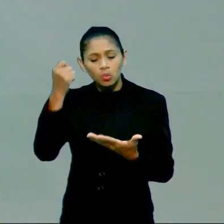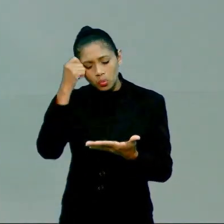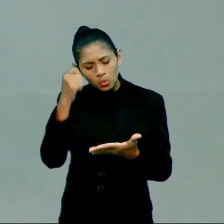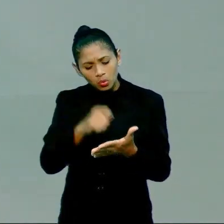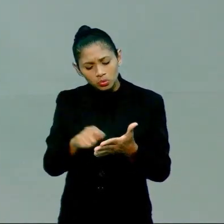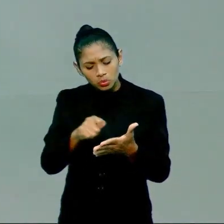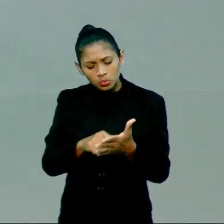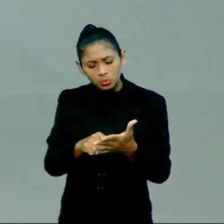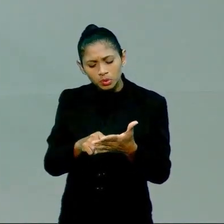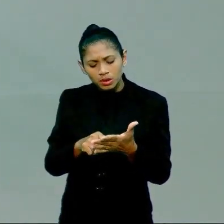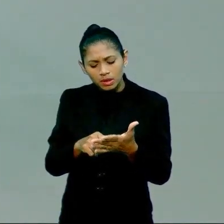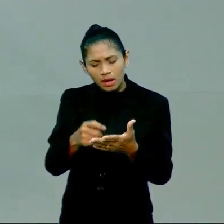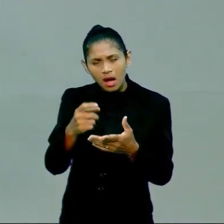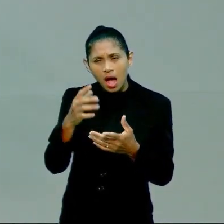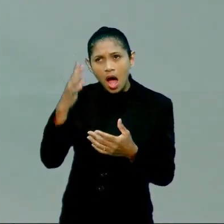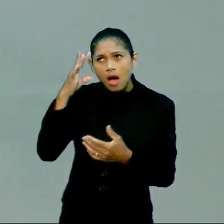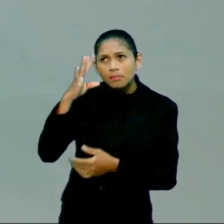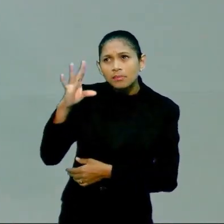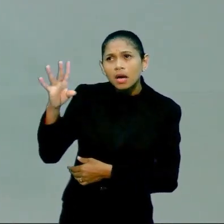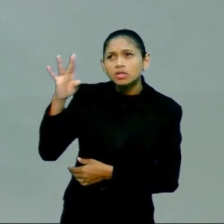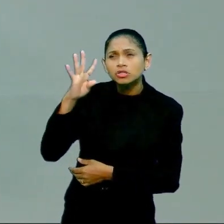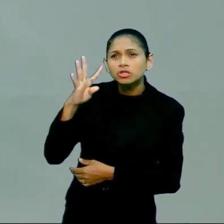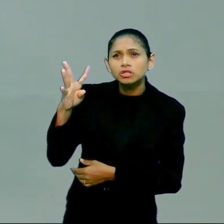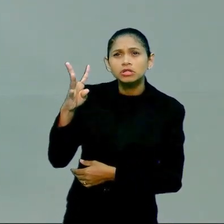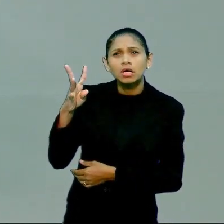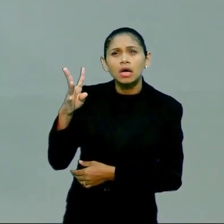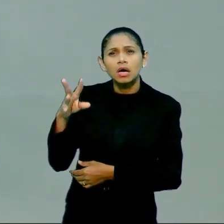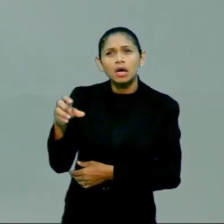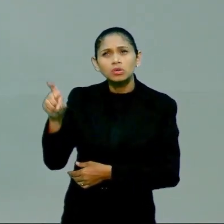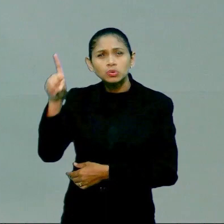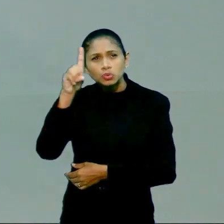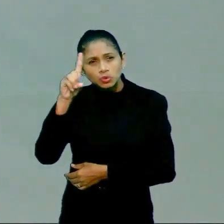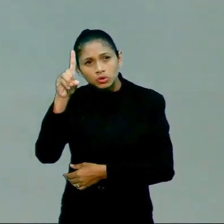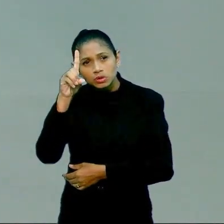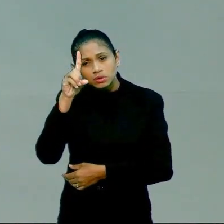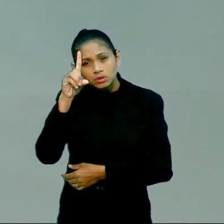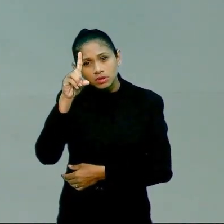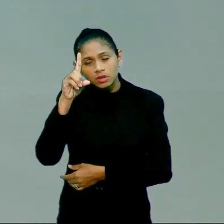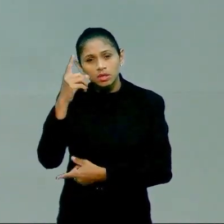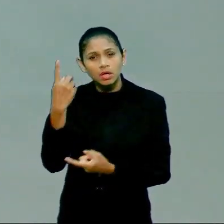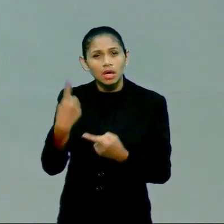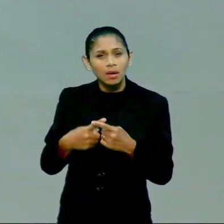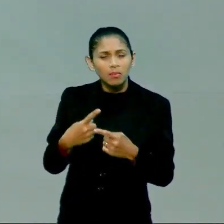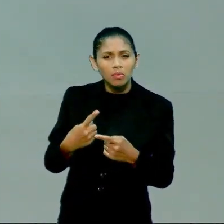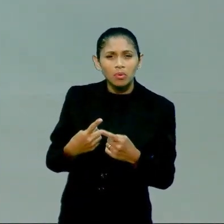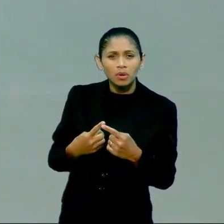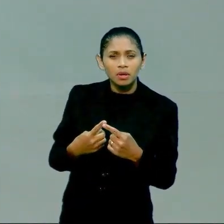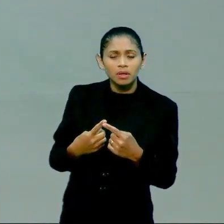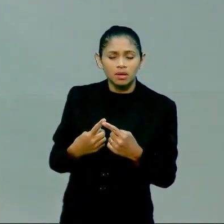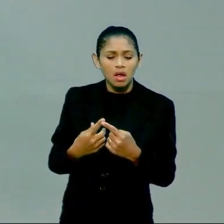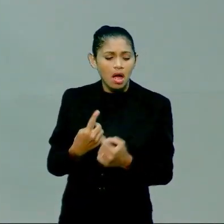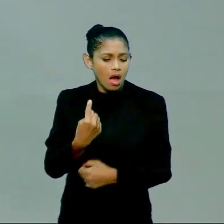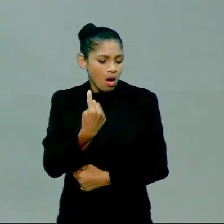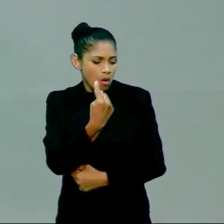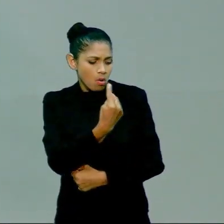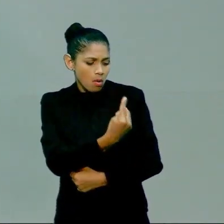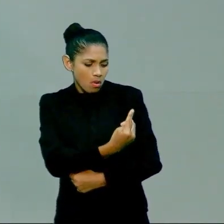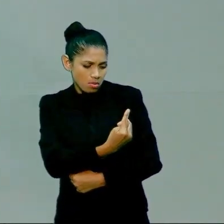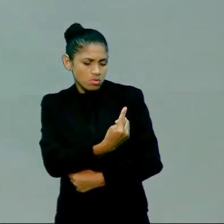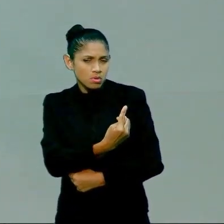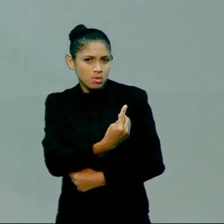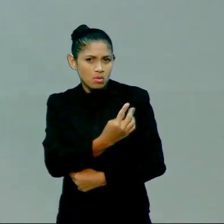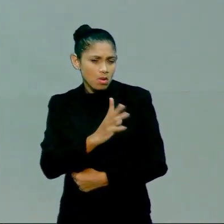dele estivesse ali com ele. Ou seja, a rotina do dia a dia. Então ele vive a rotina do dia a dia,